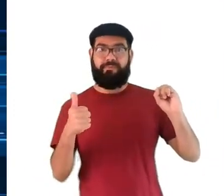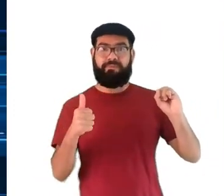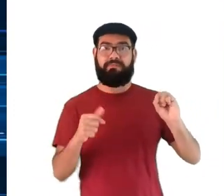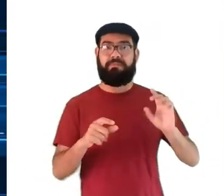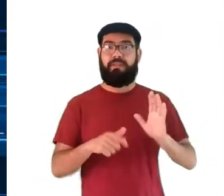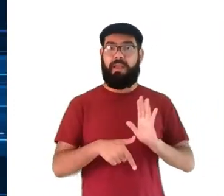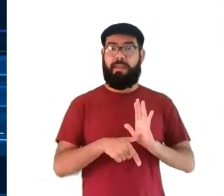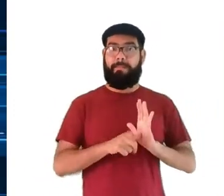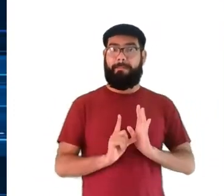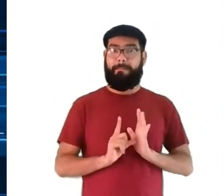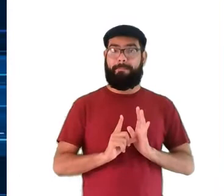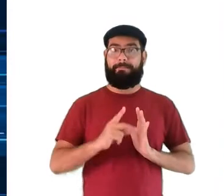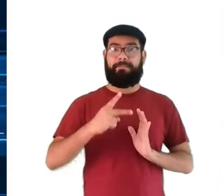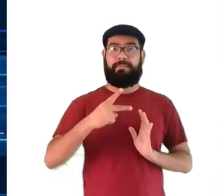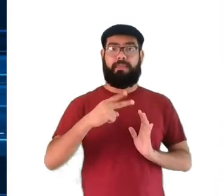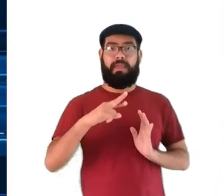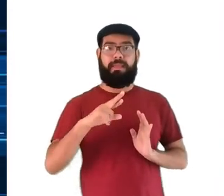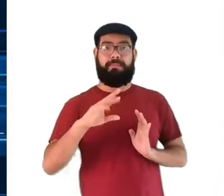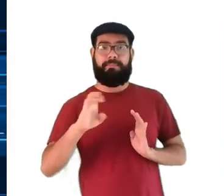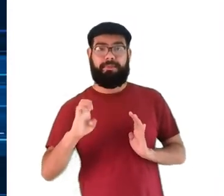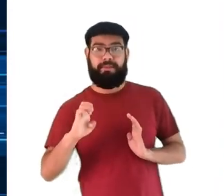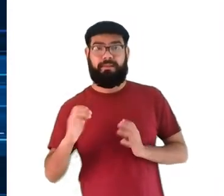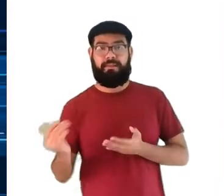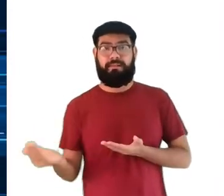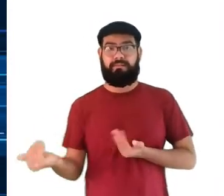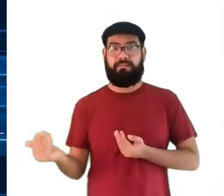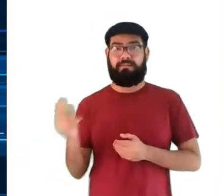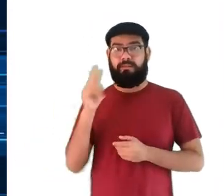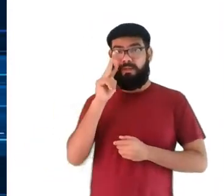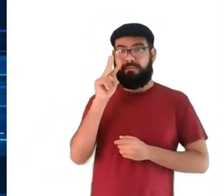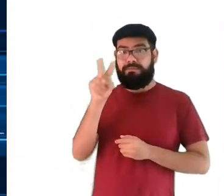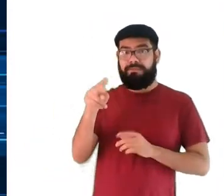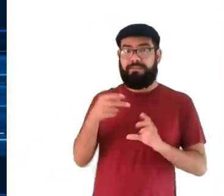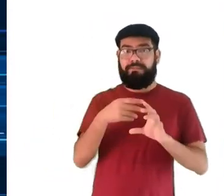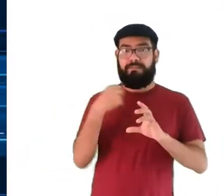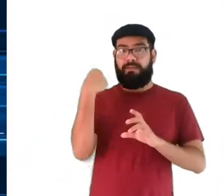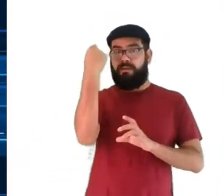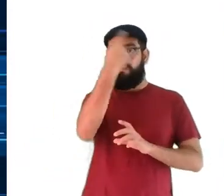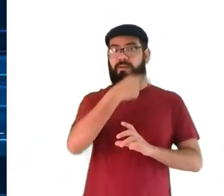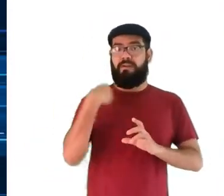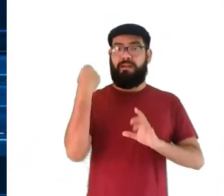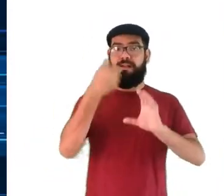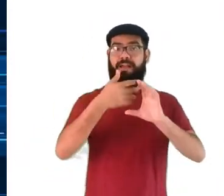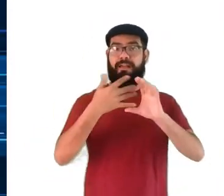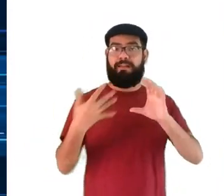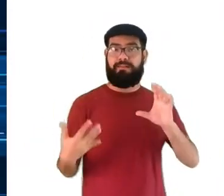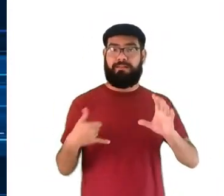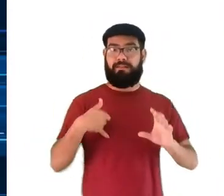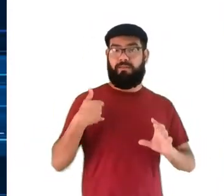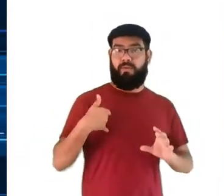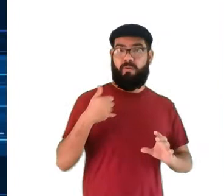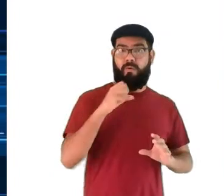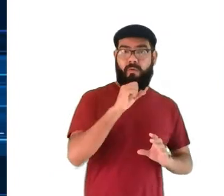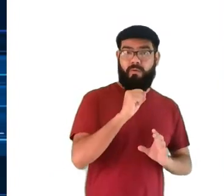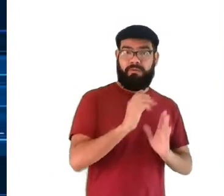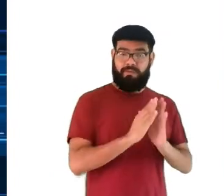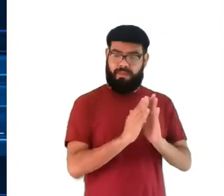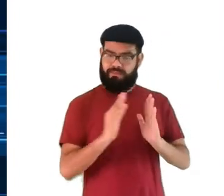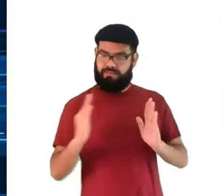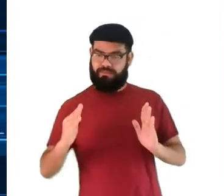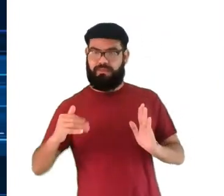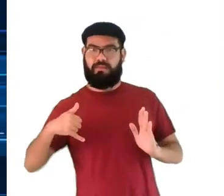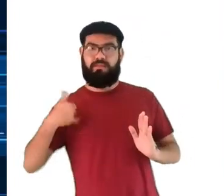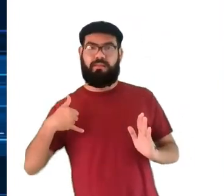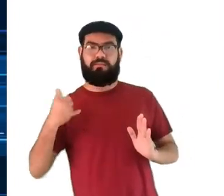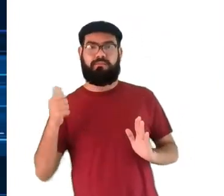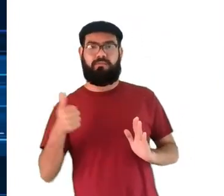pré-adolescência. Observem, característica de um pré-adolescente de 8 a 11 anos. O outro estágio,